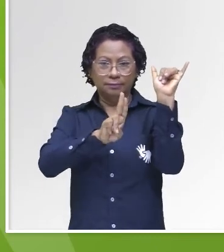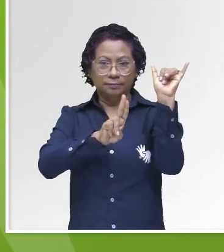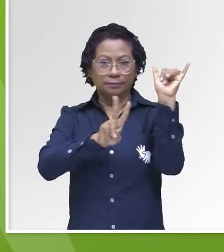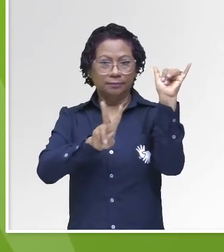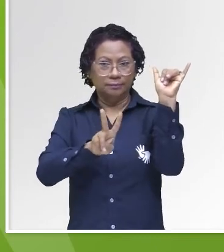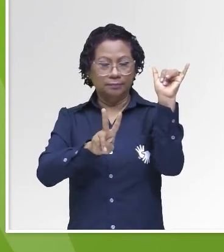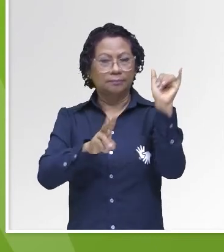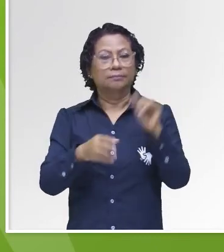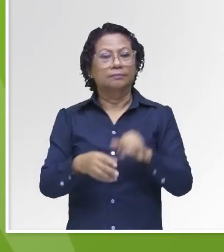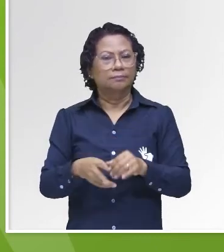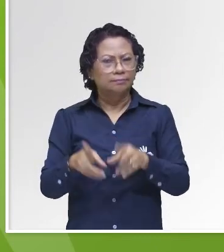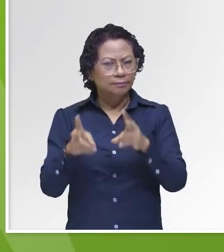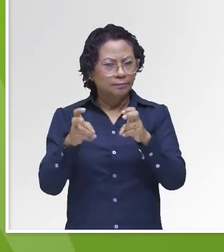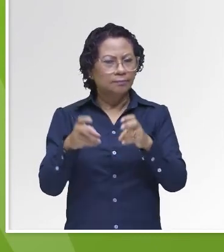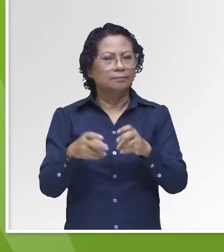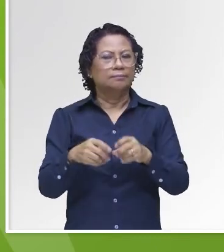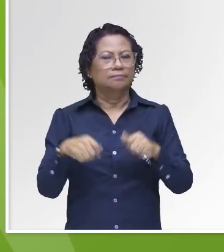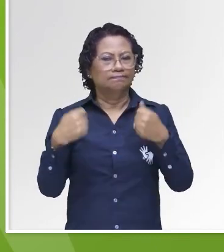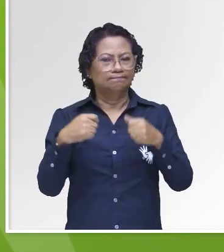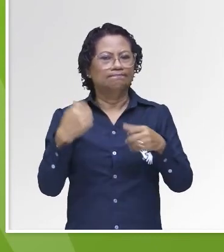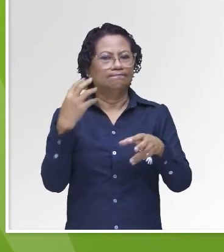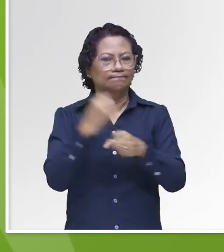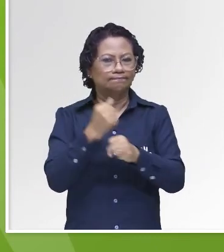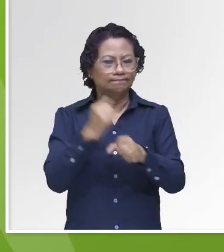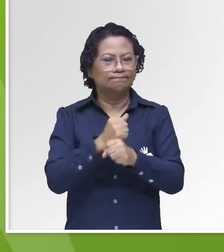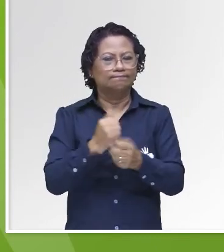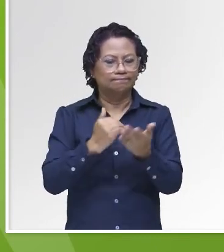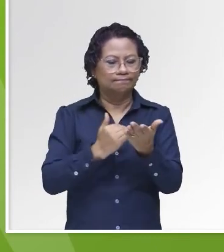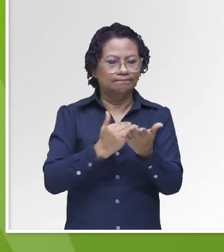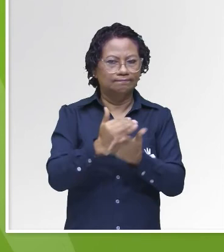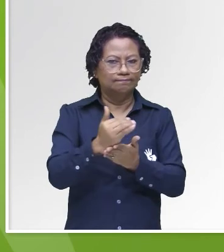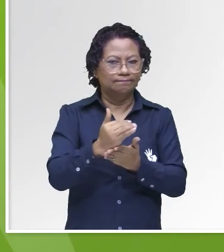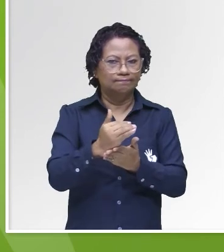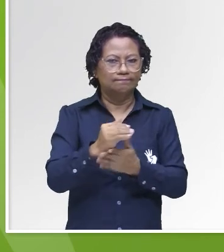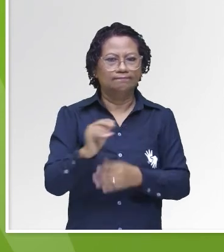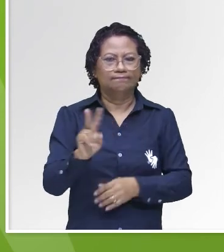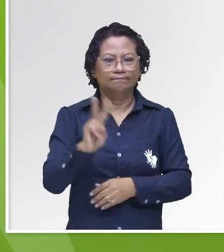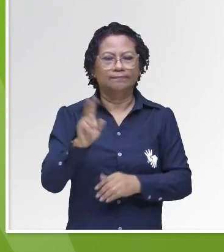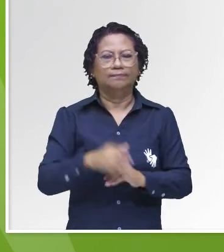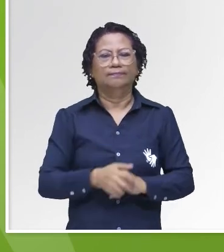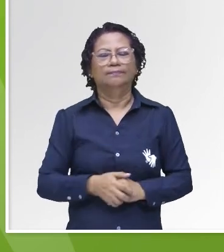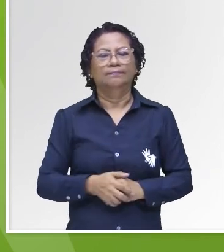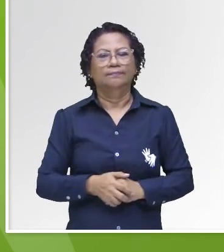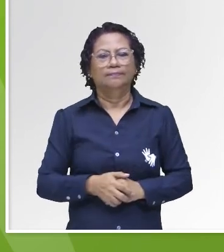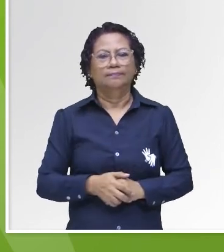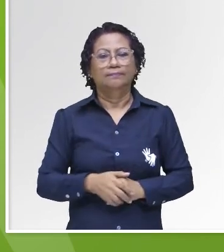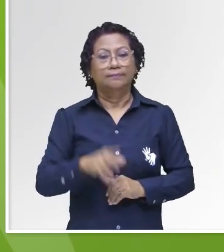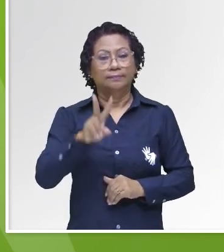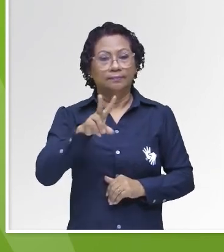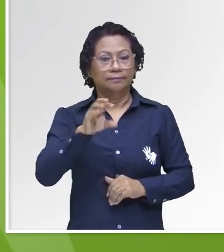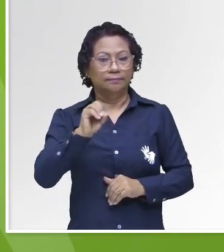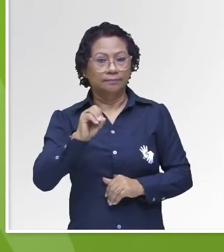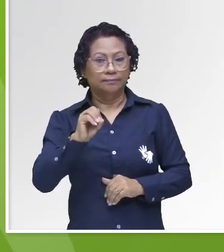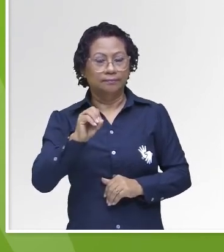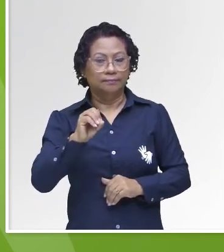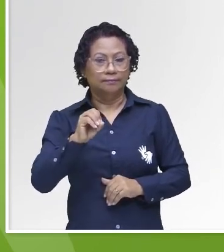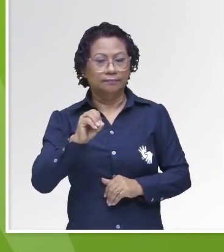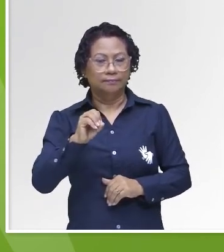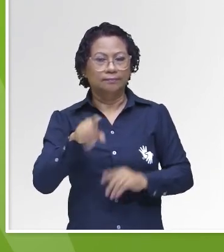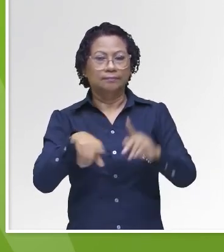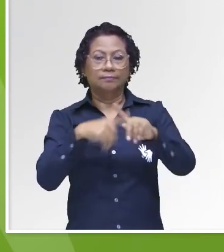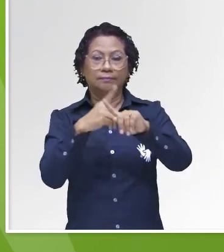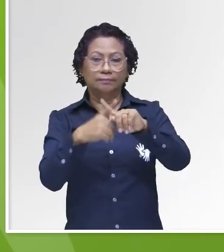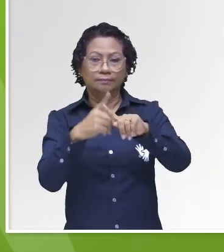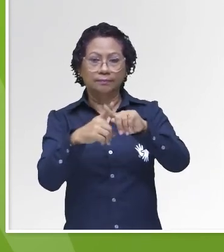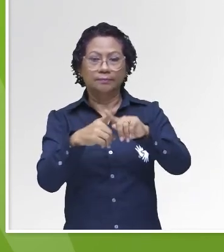valor. Você vai ter que calcular velocidade inicial vezes o seno de θ. Fique